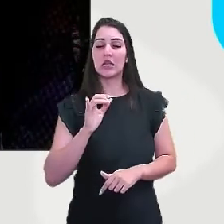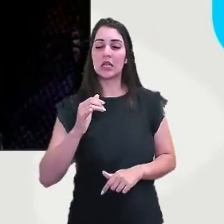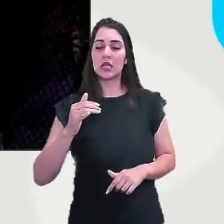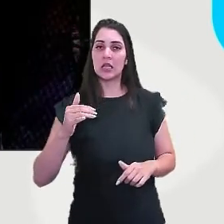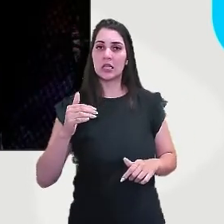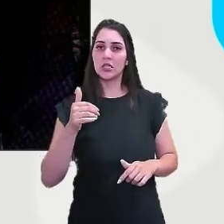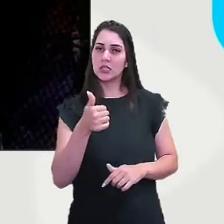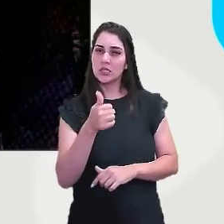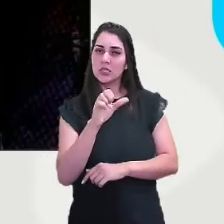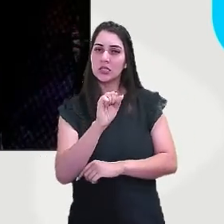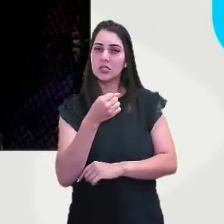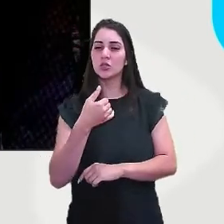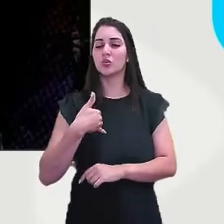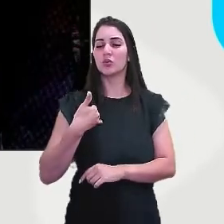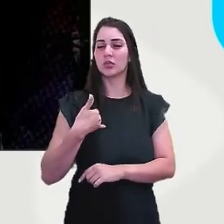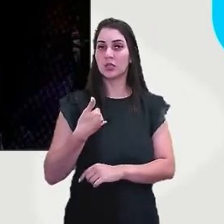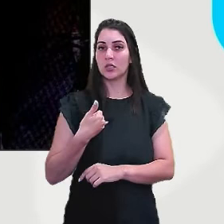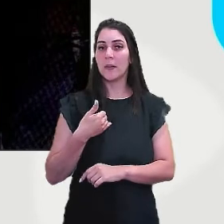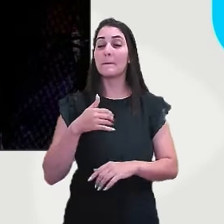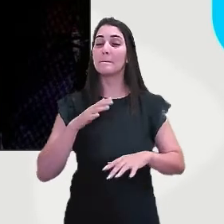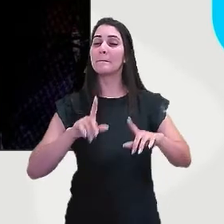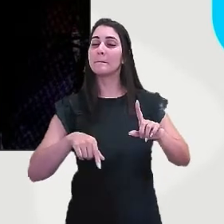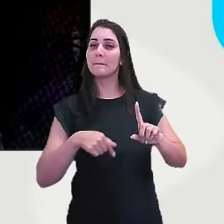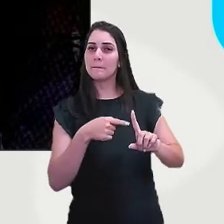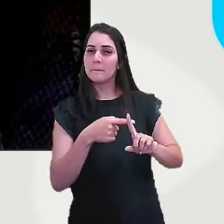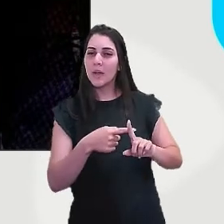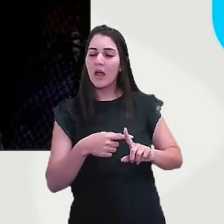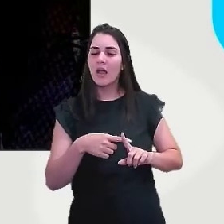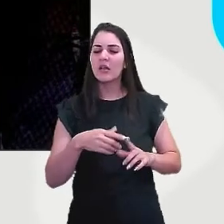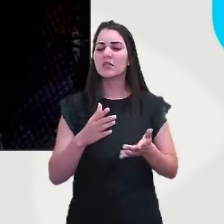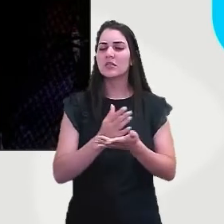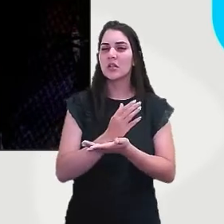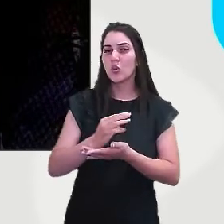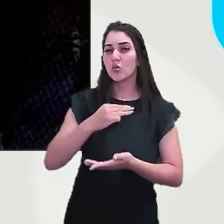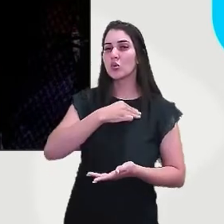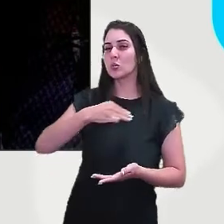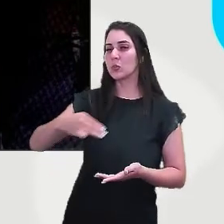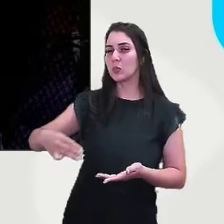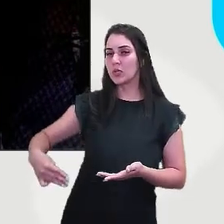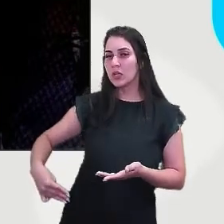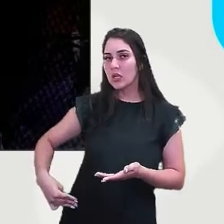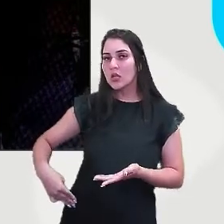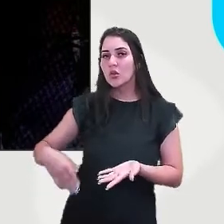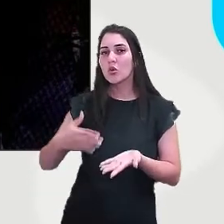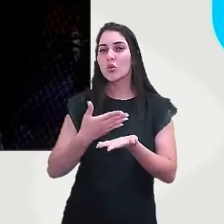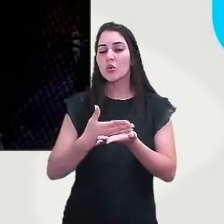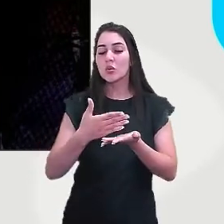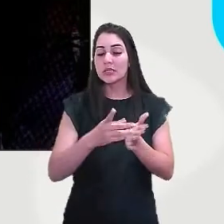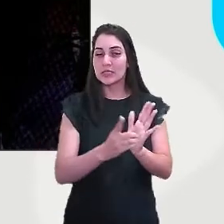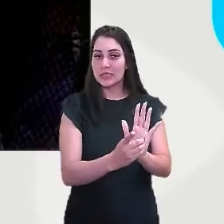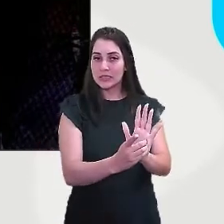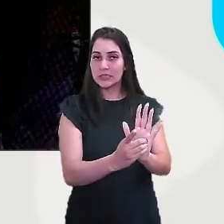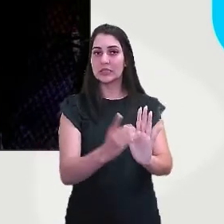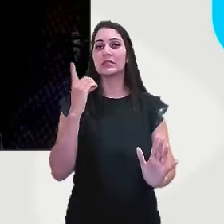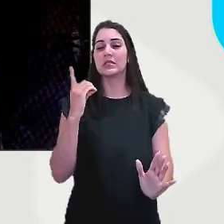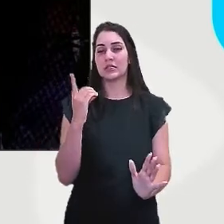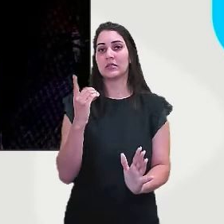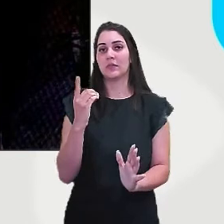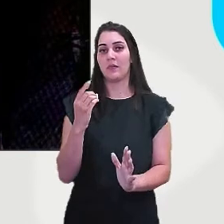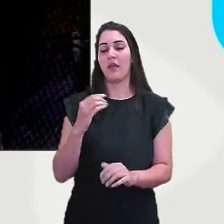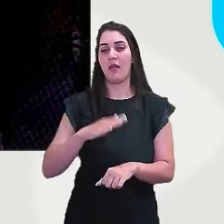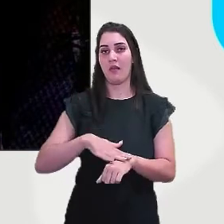os ministros conseguiram, através de negociações, antecipar essa maioridade para que